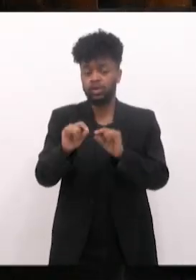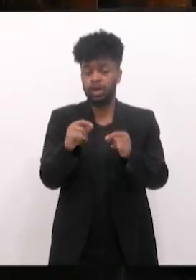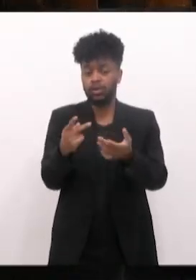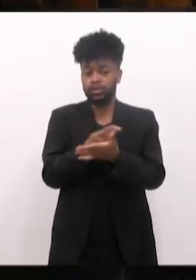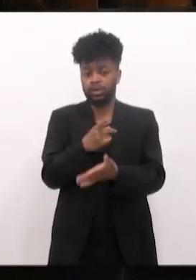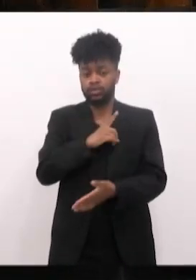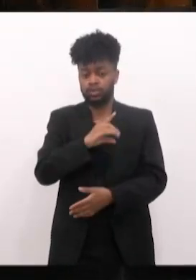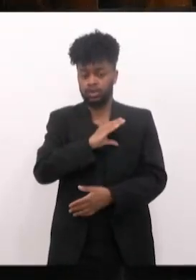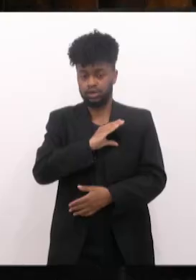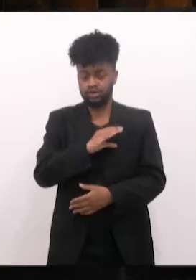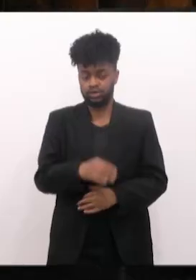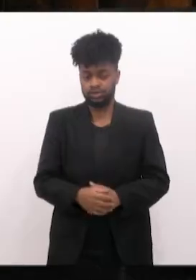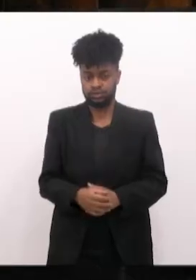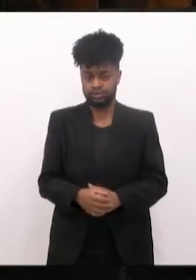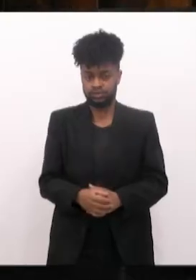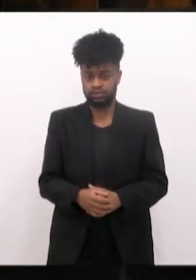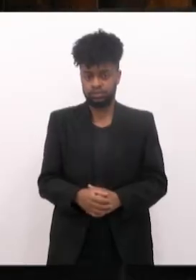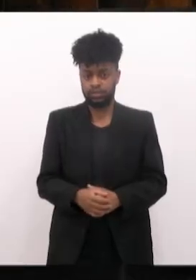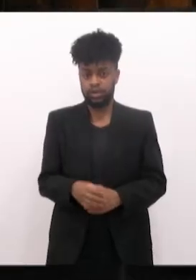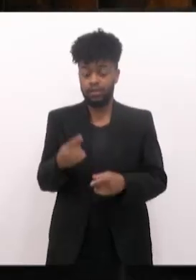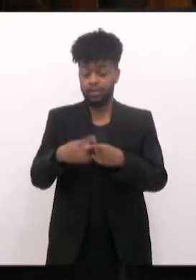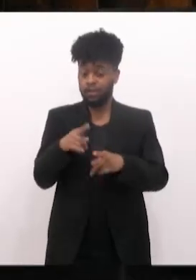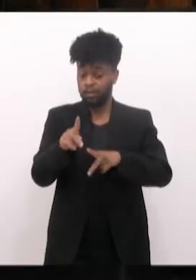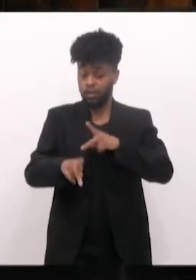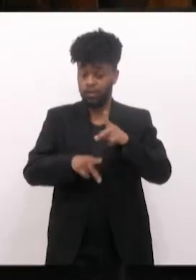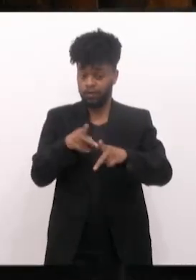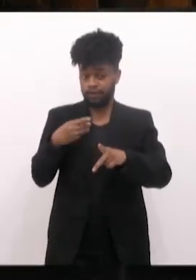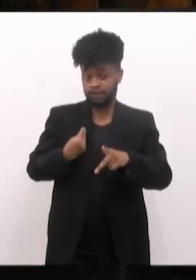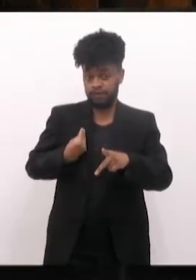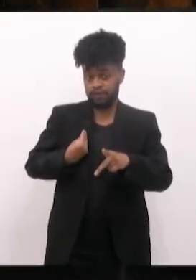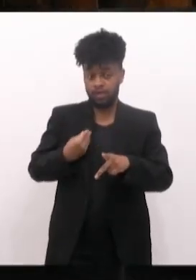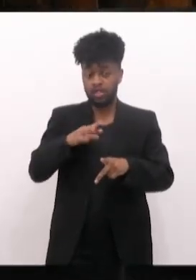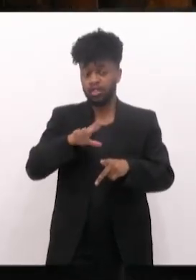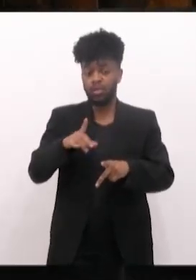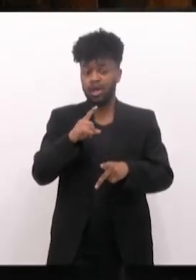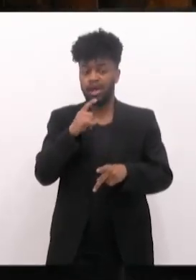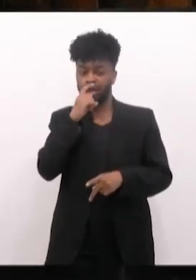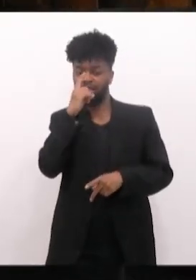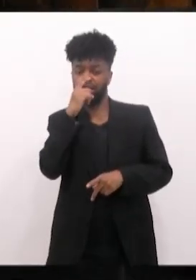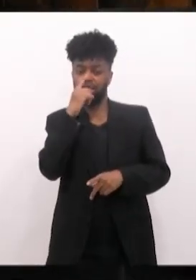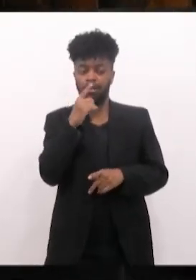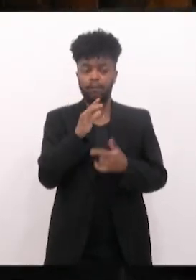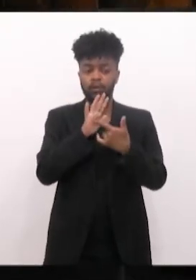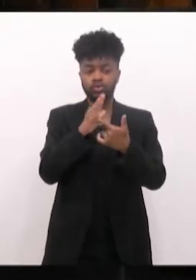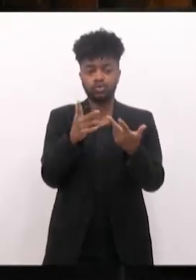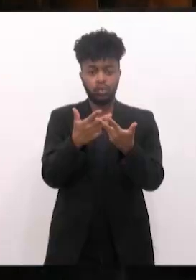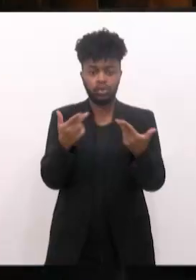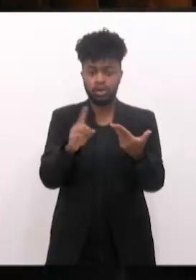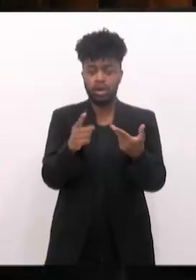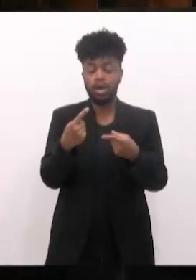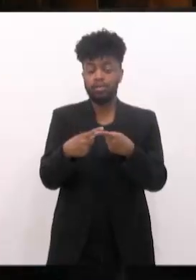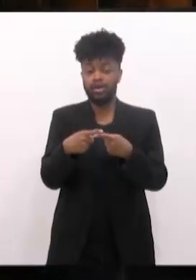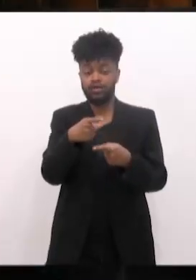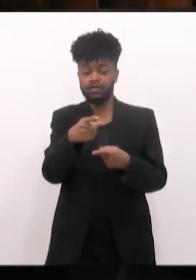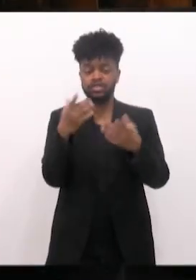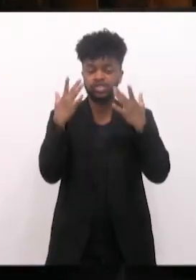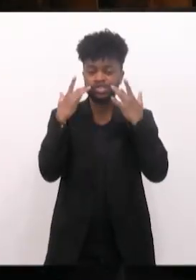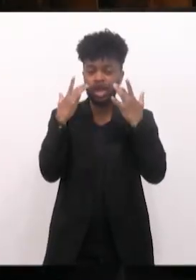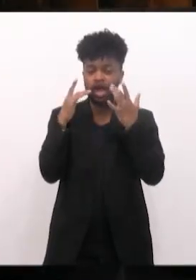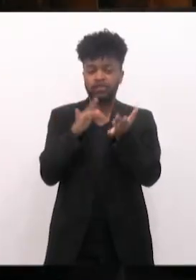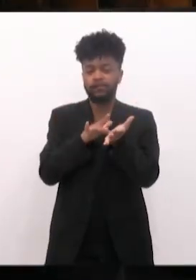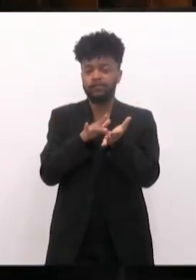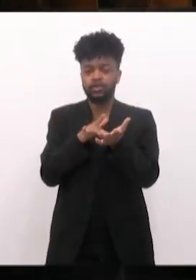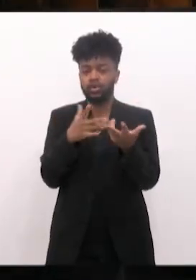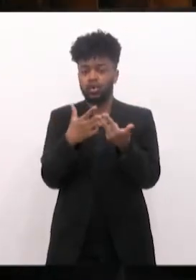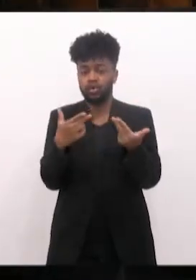Caxias passa. Não é a firula, senhor coronel Reis, que o senhor fica de teatrinho,